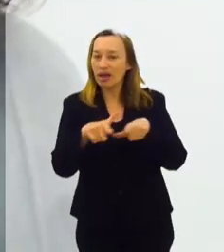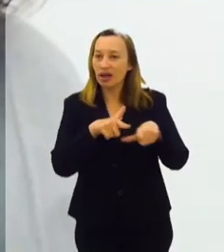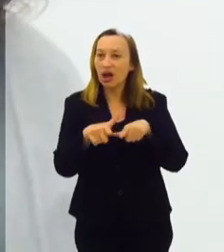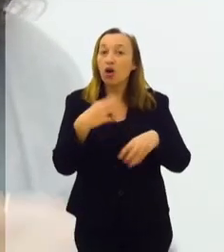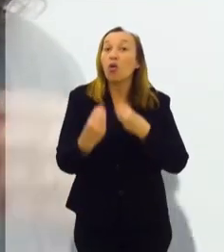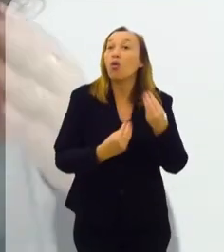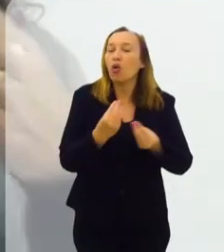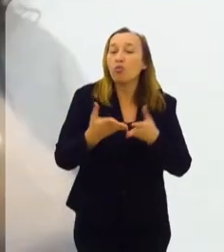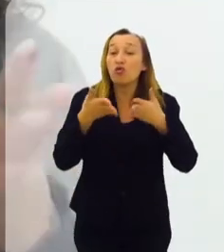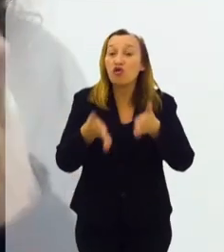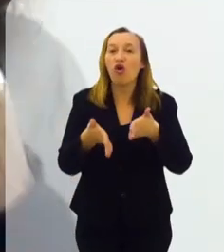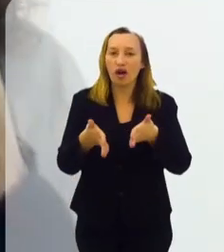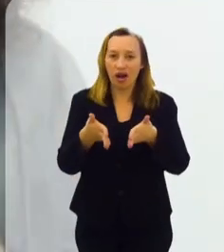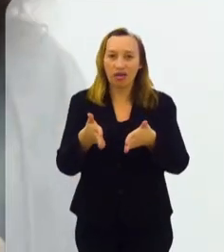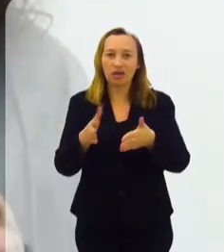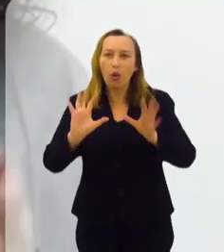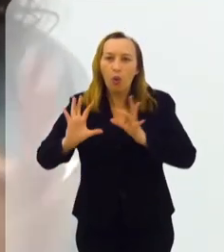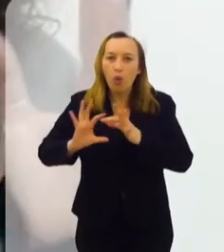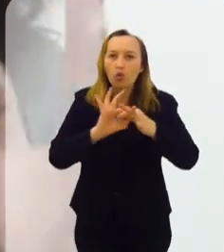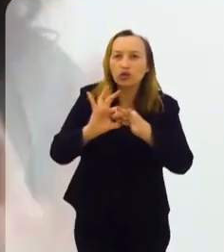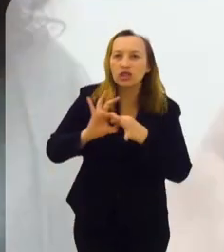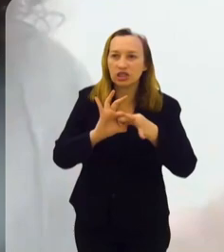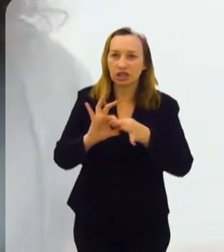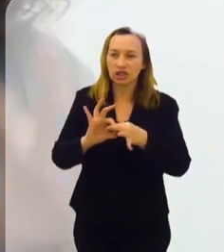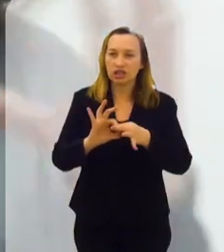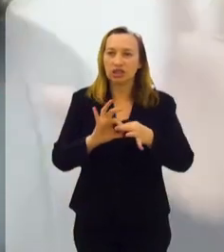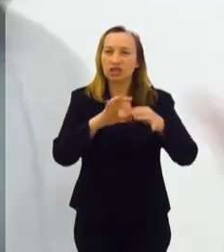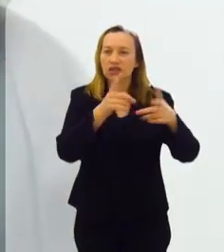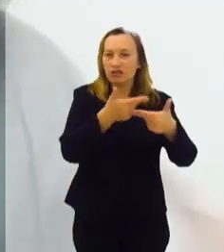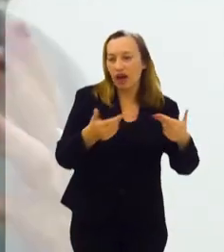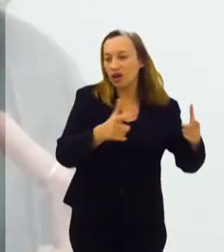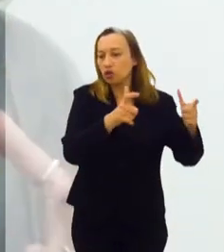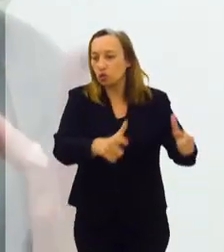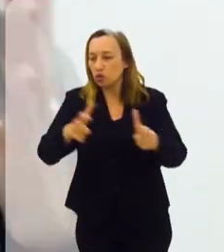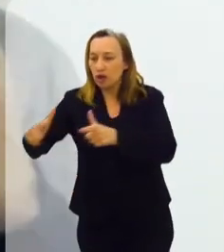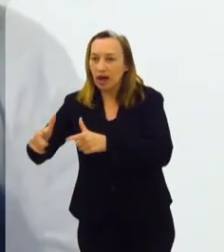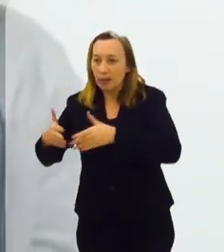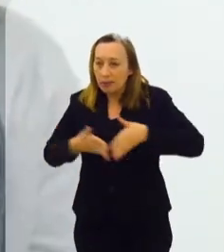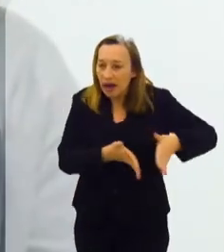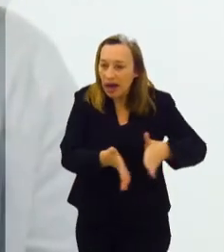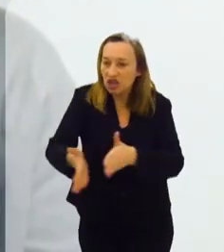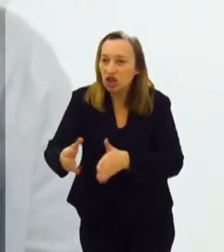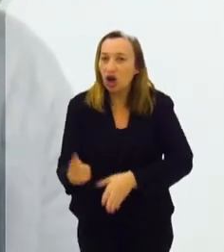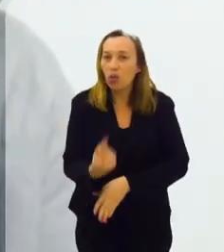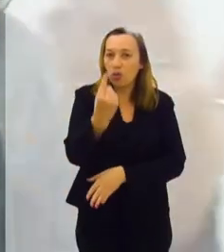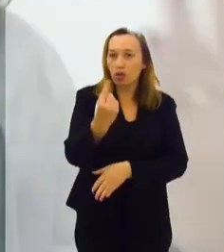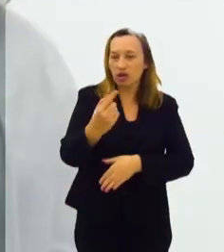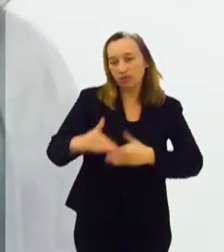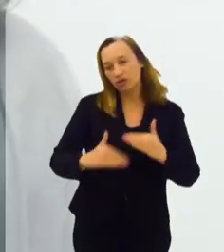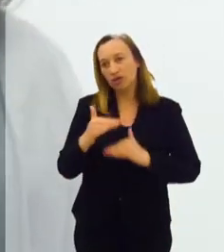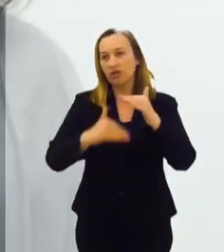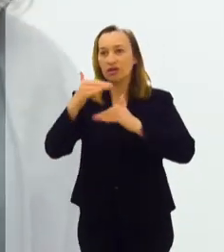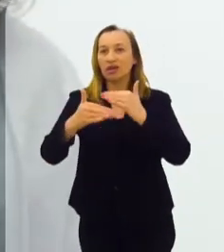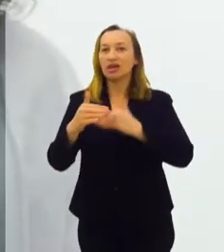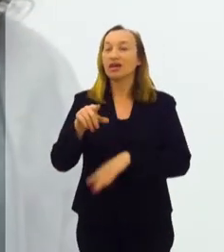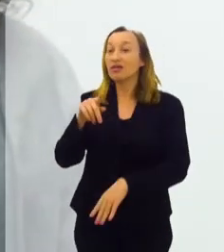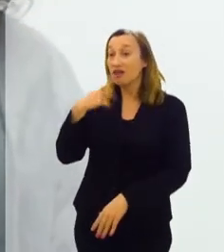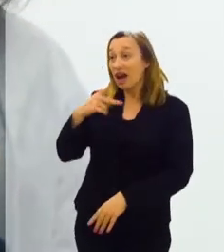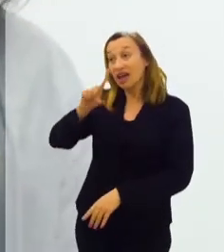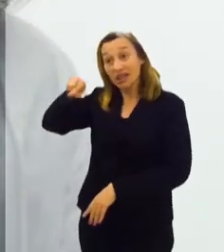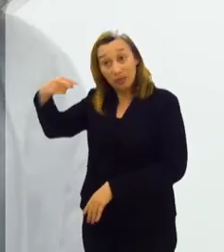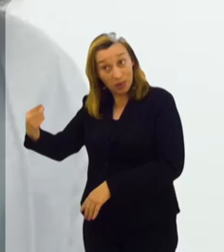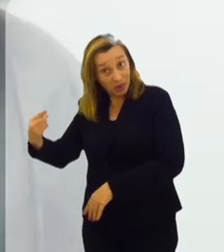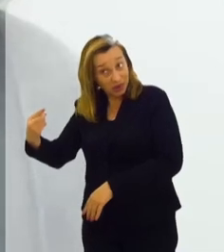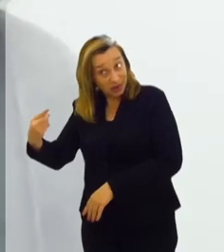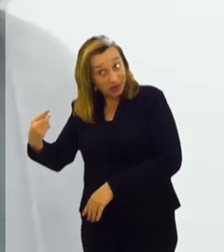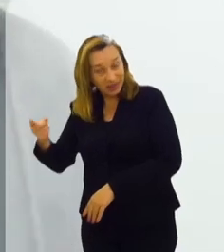começar a trabalhar como focar, né? Como unir os diversos setores para achar um caminho que seja um caminho de